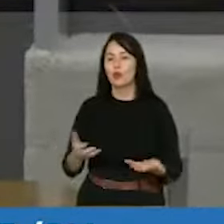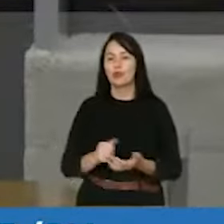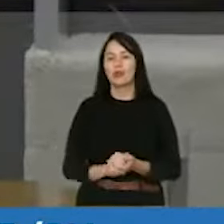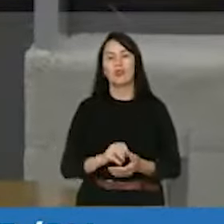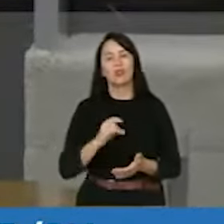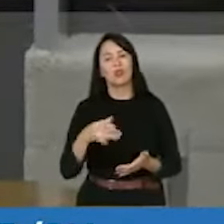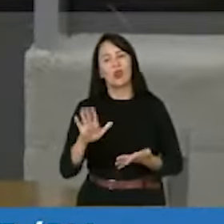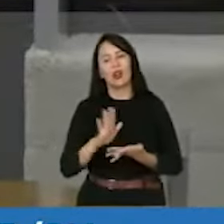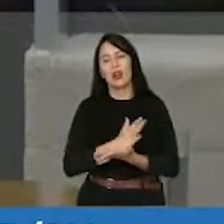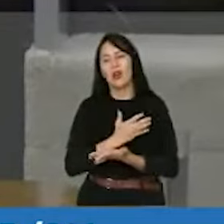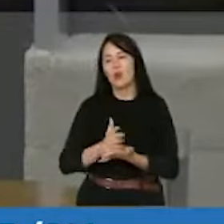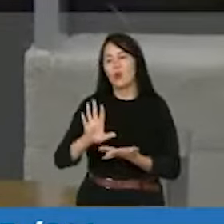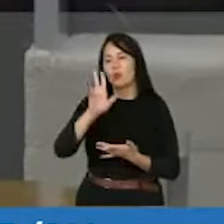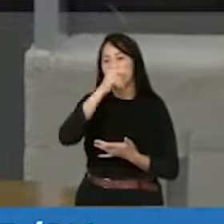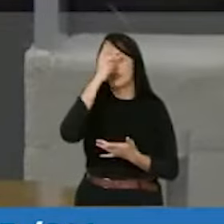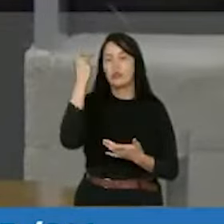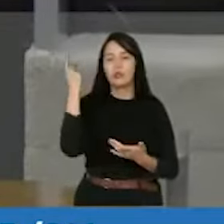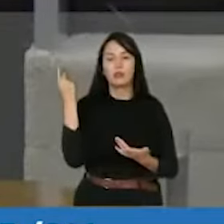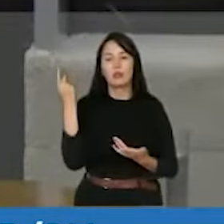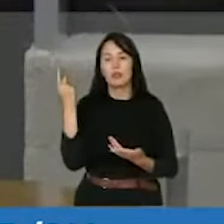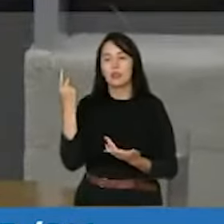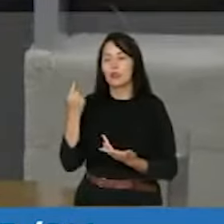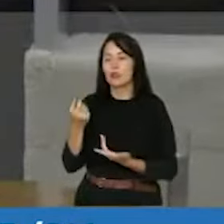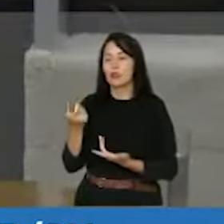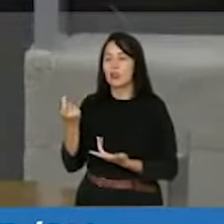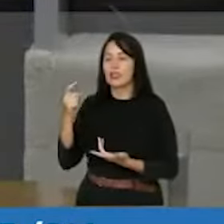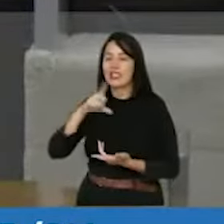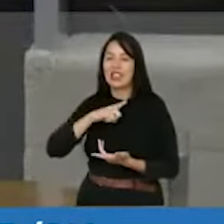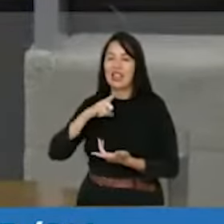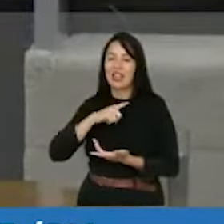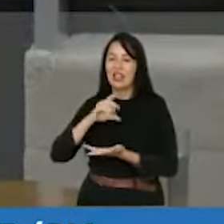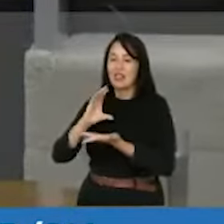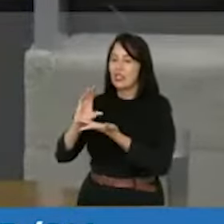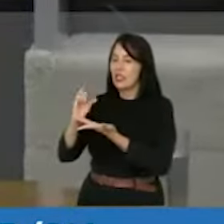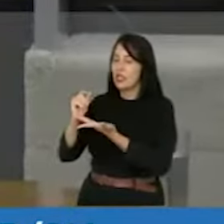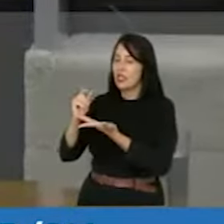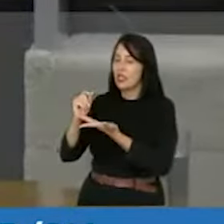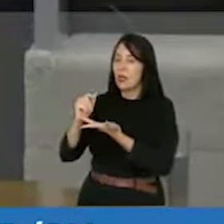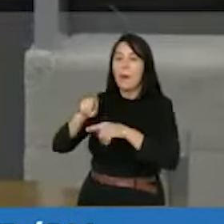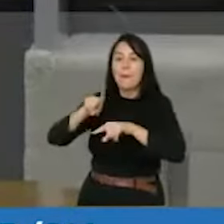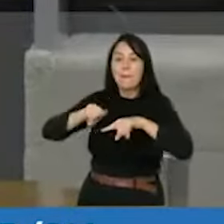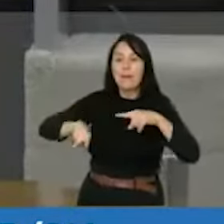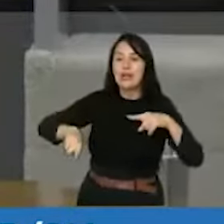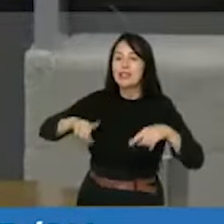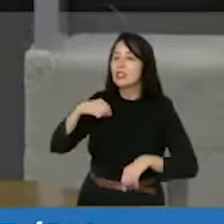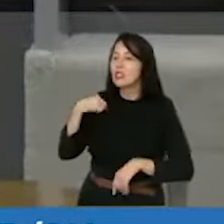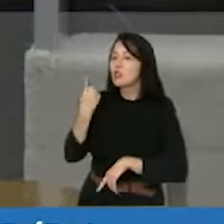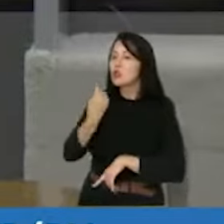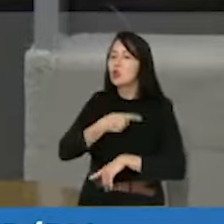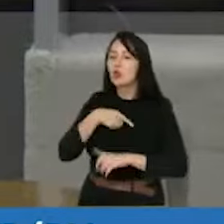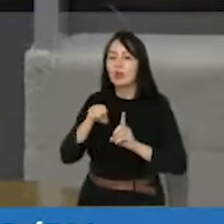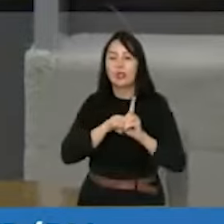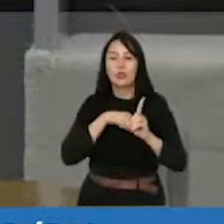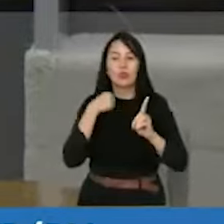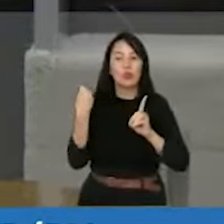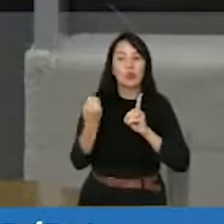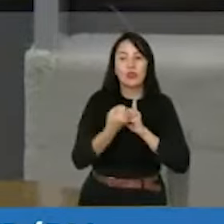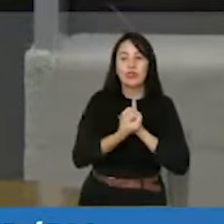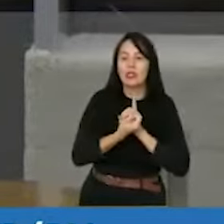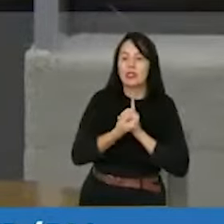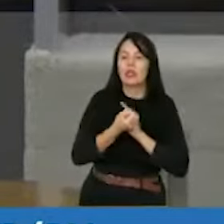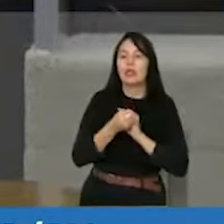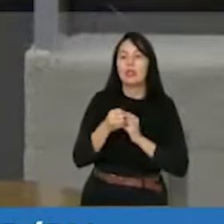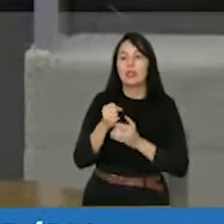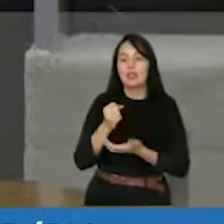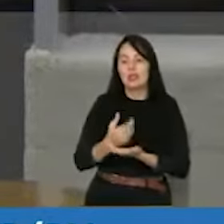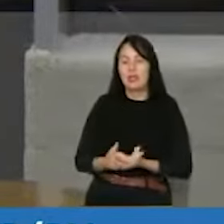alguns ganhem. Nós precisamos garantir que toda a sociedade brasileira ganhe. E o governo tem tomado